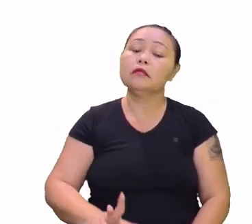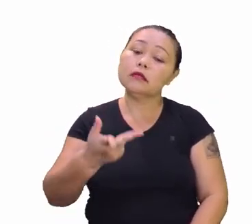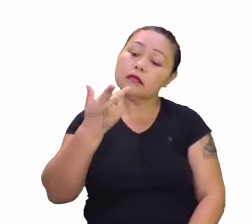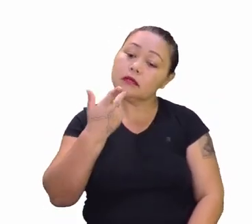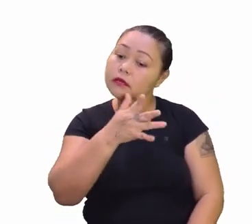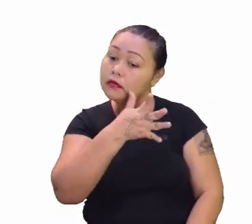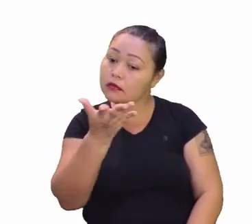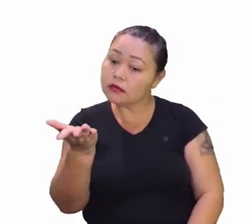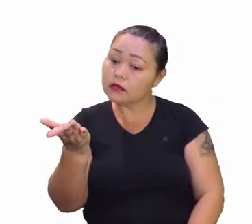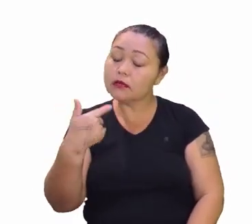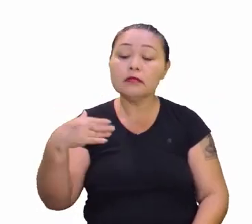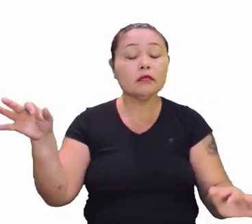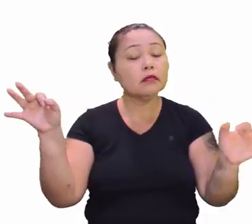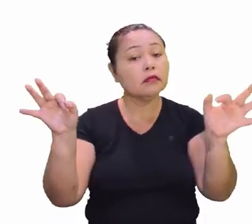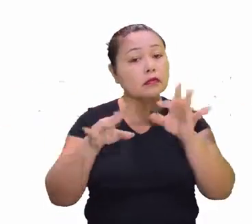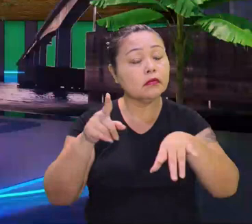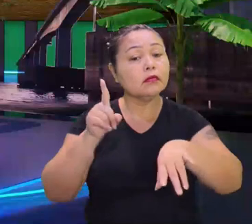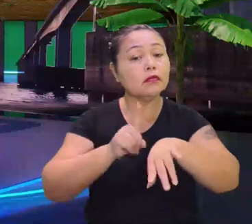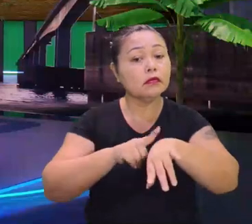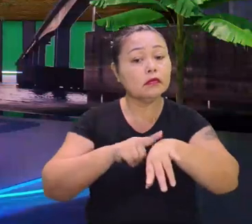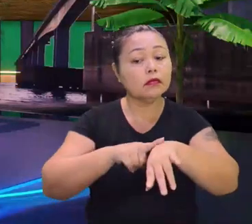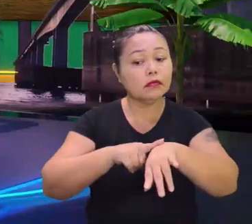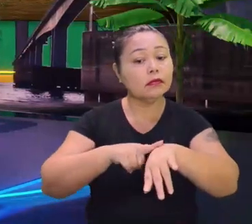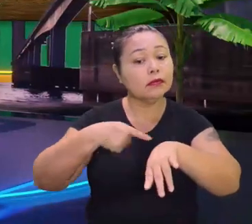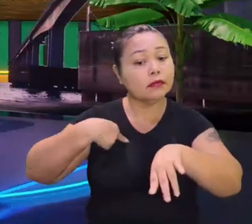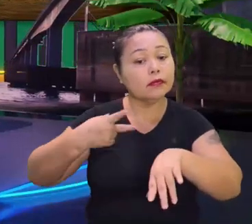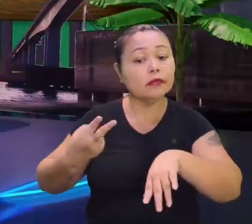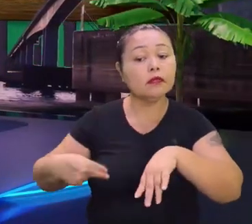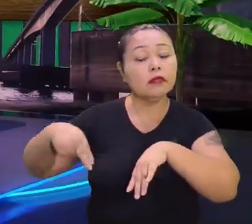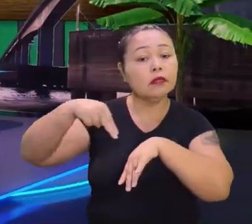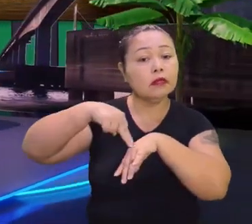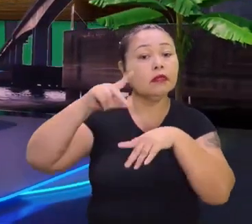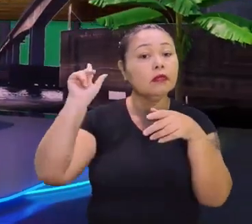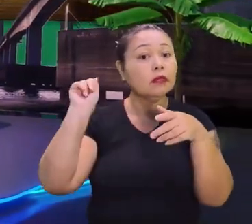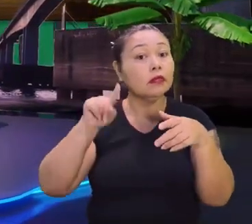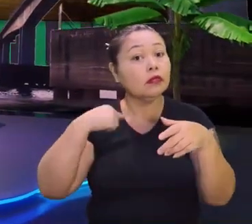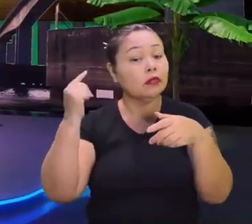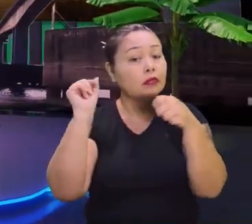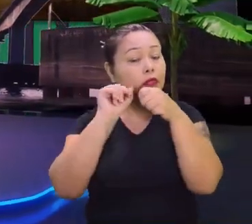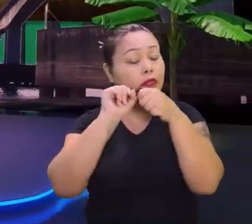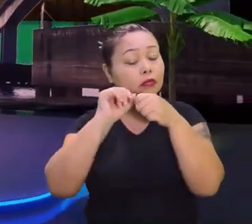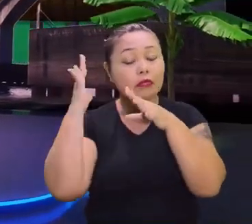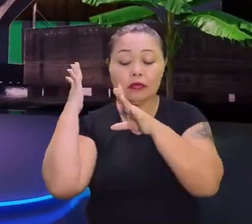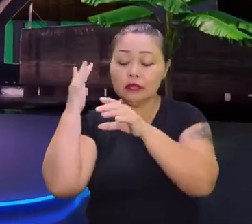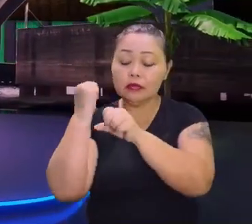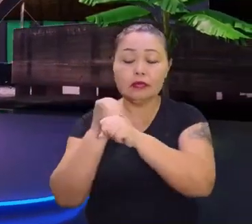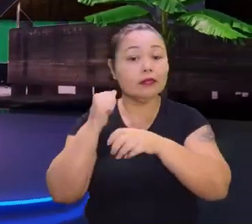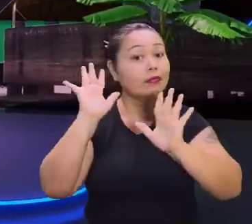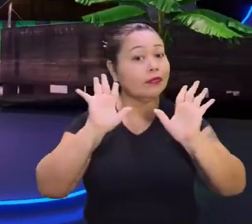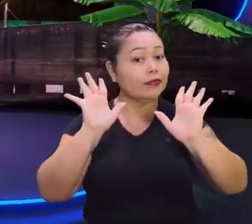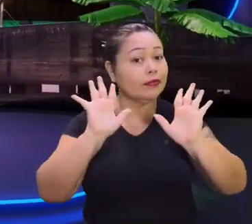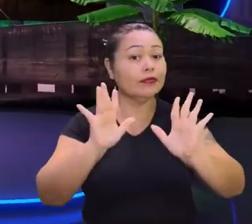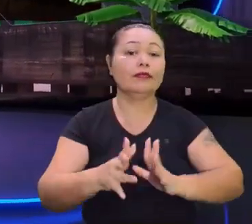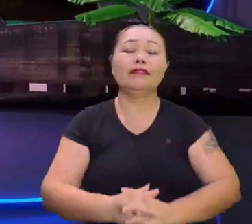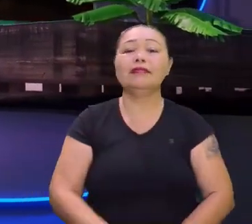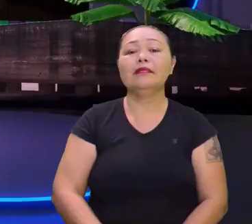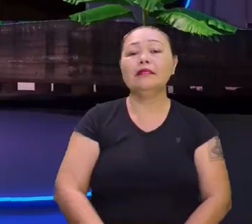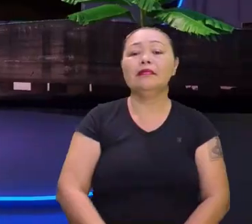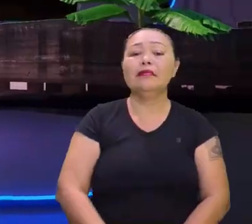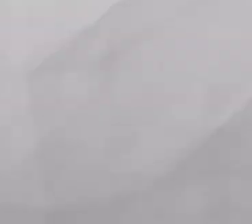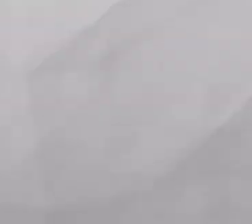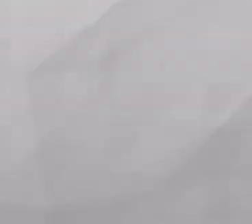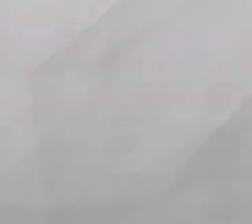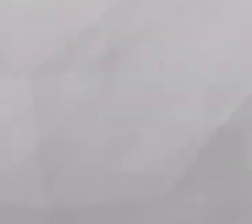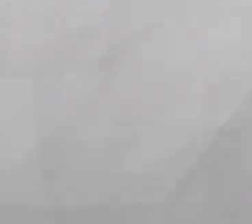Era isso aí. Então pronto, daqui a pouquinho, galera, a gente volta aí para fazer a revisão. Valeu, tchau. Tchau.